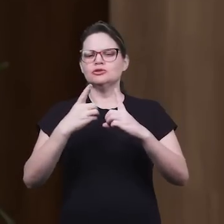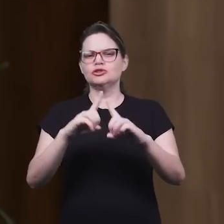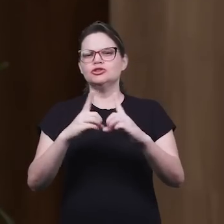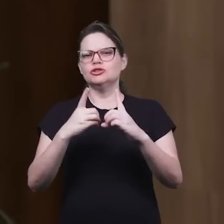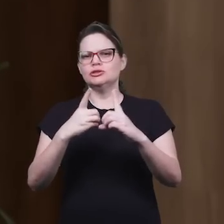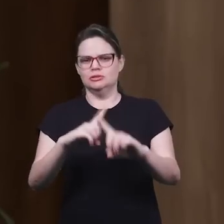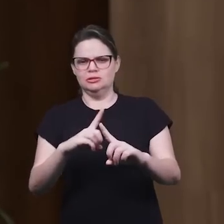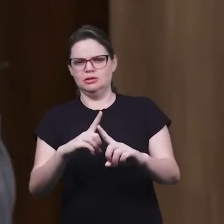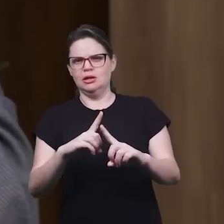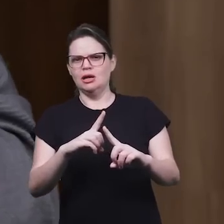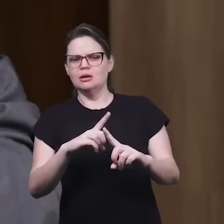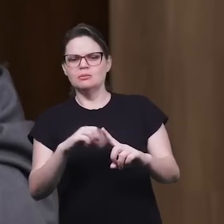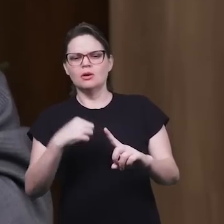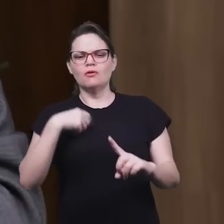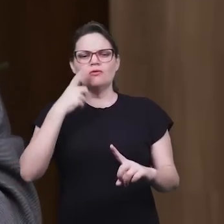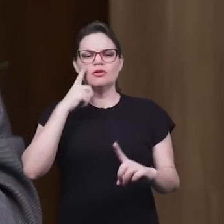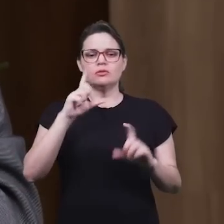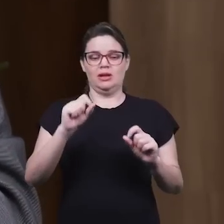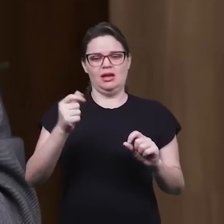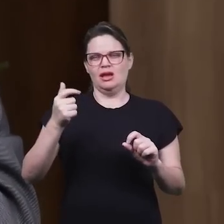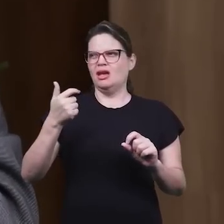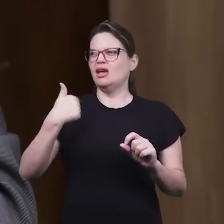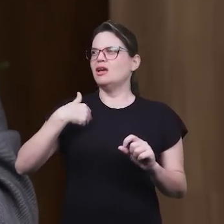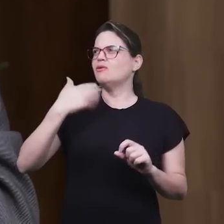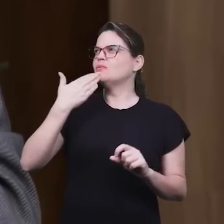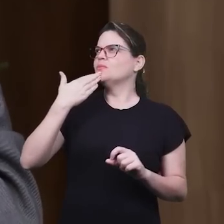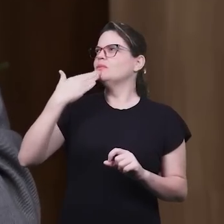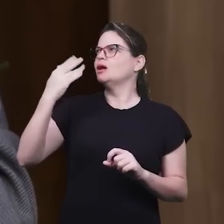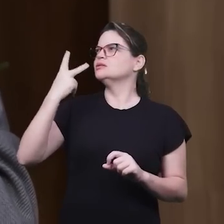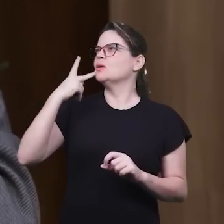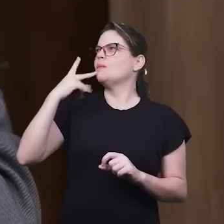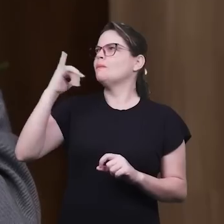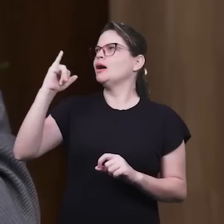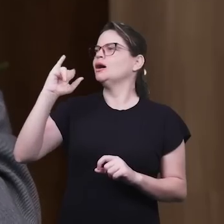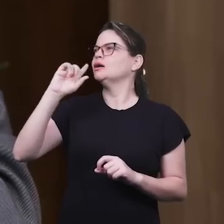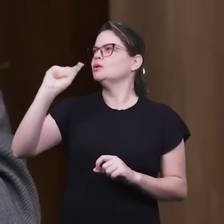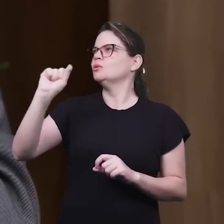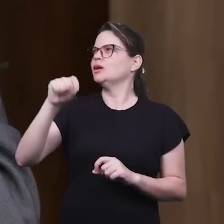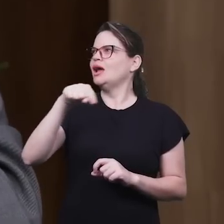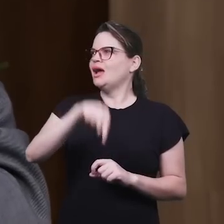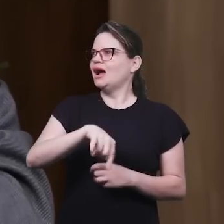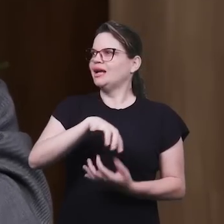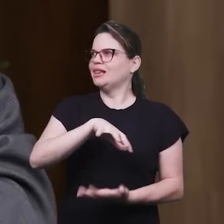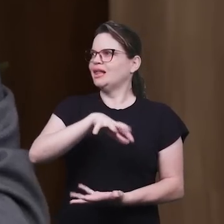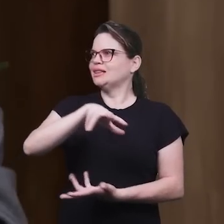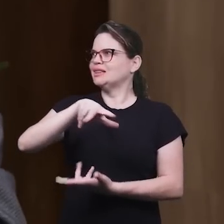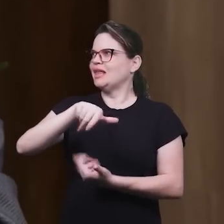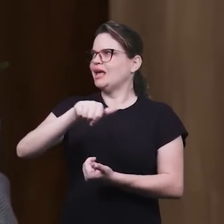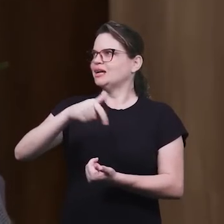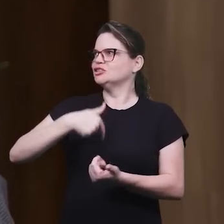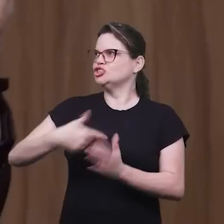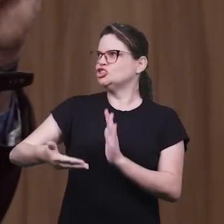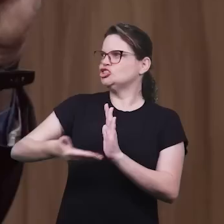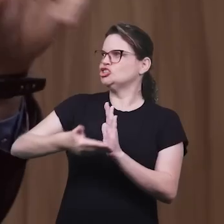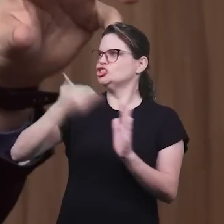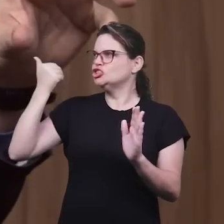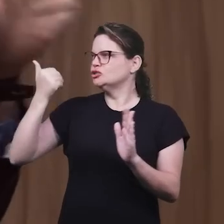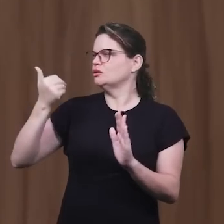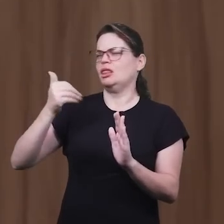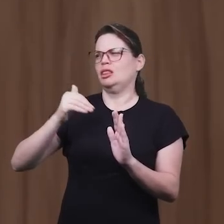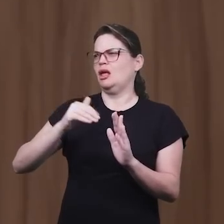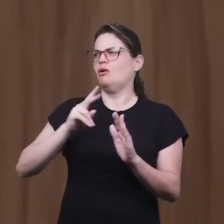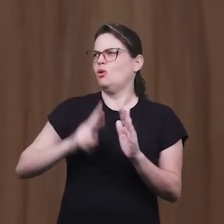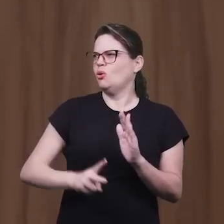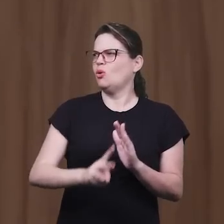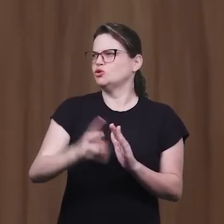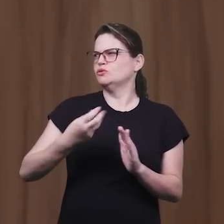séculos. Não peço que os tire do mundo, mas que os livre do mal. Pode fechar. E exatamente isso,